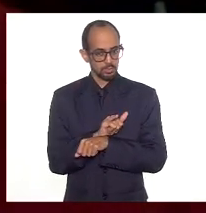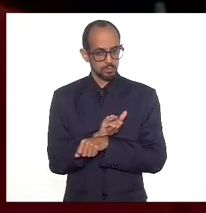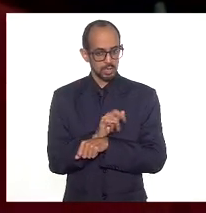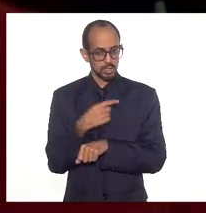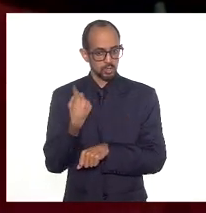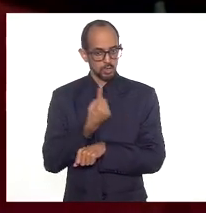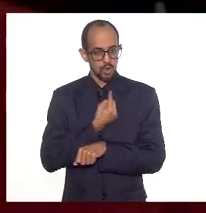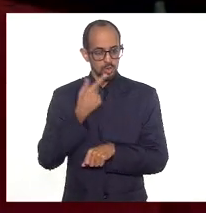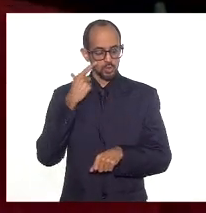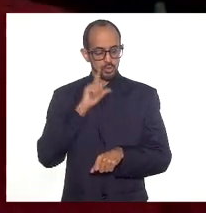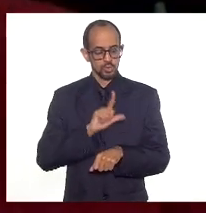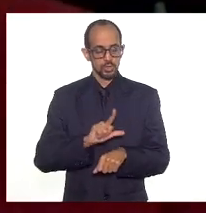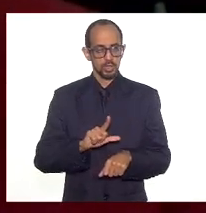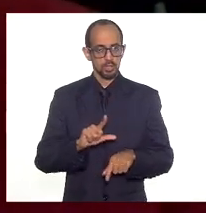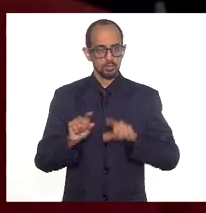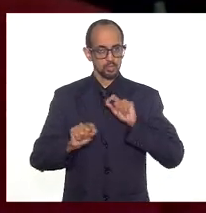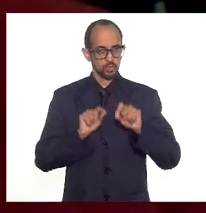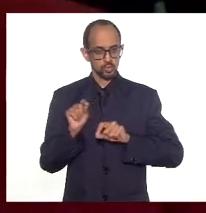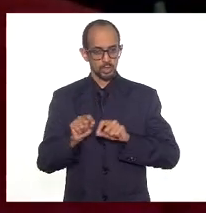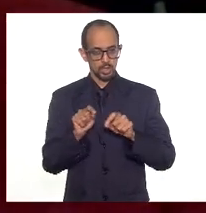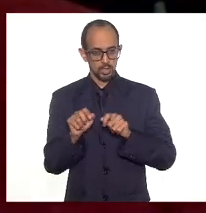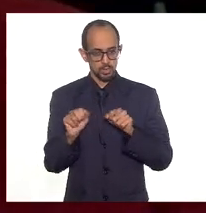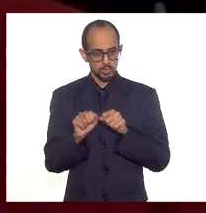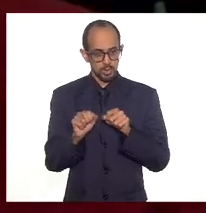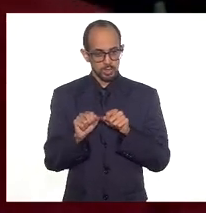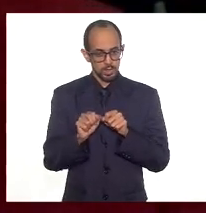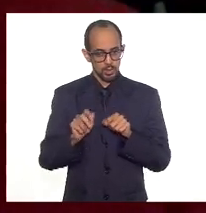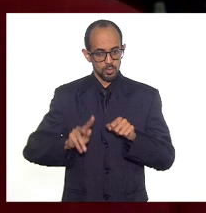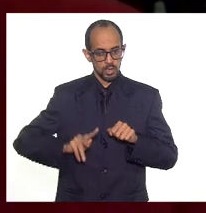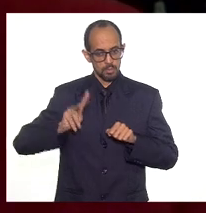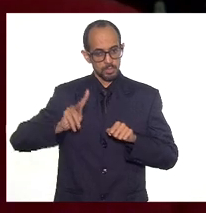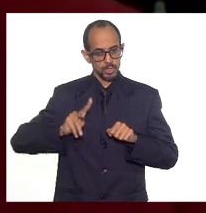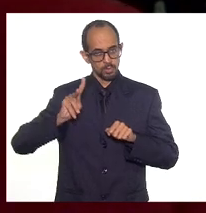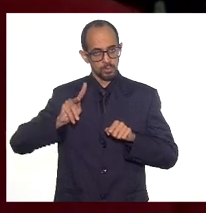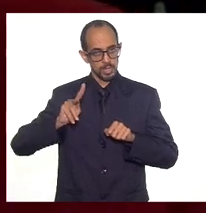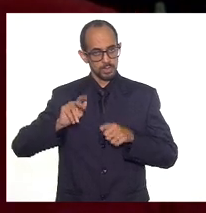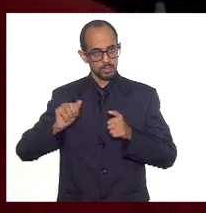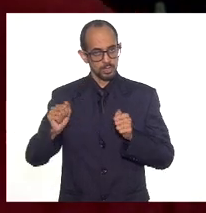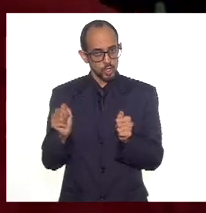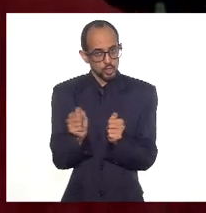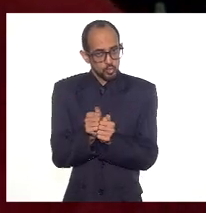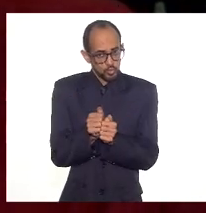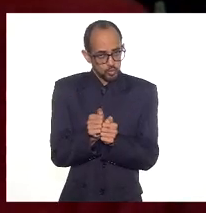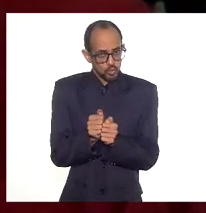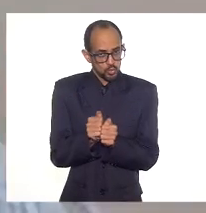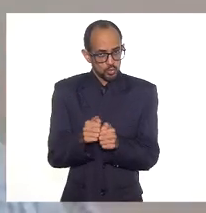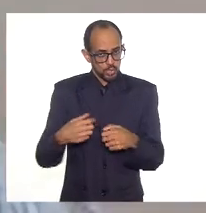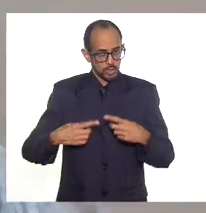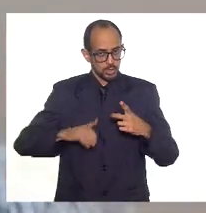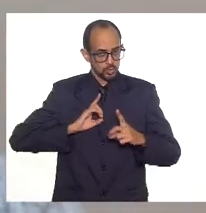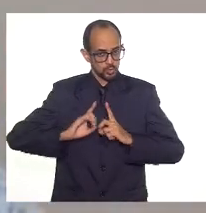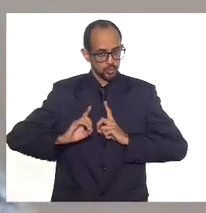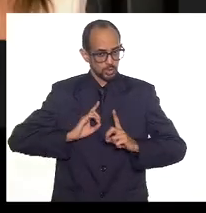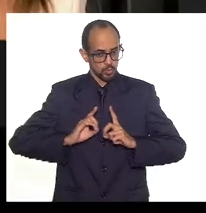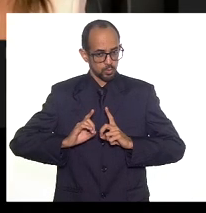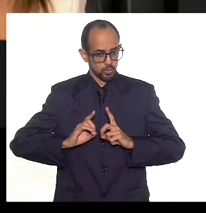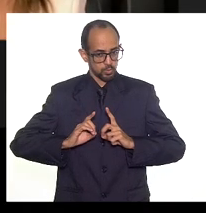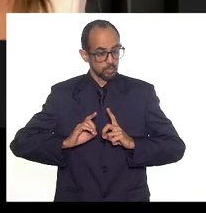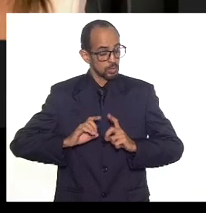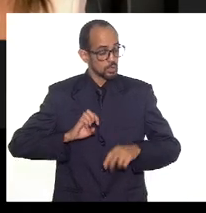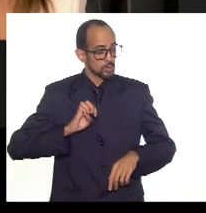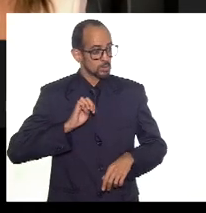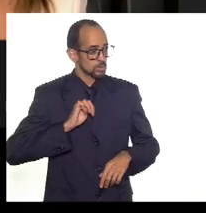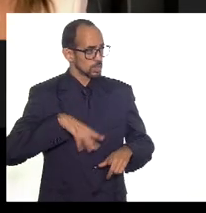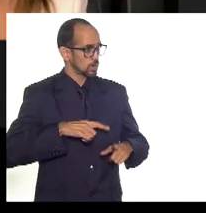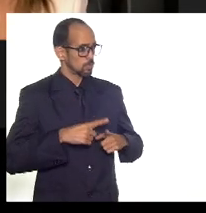poder fazer com que a Petrobras esteja envolvida também nessa discussão. Claro, senão o que, na verdade, vai